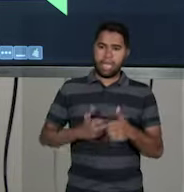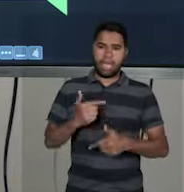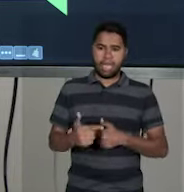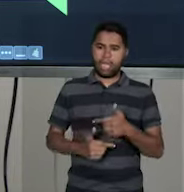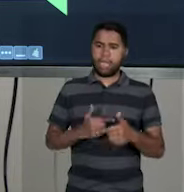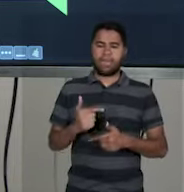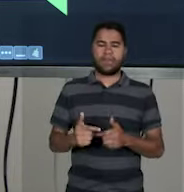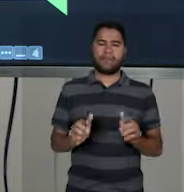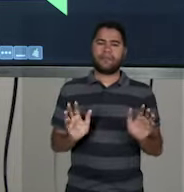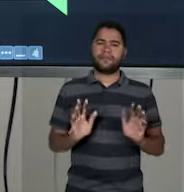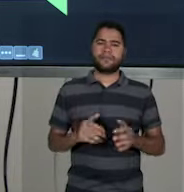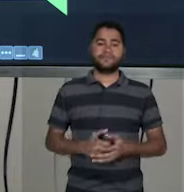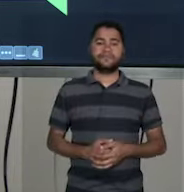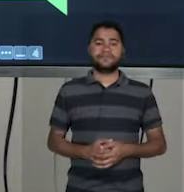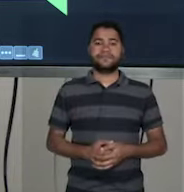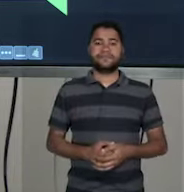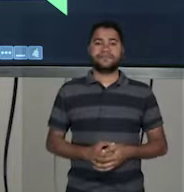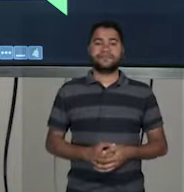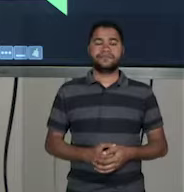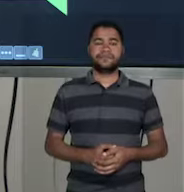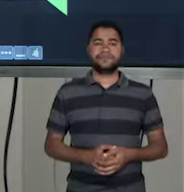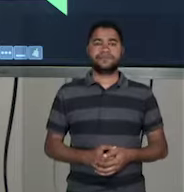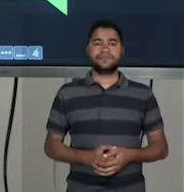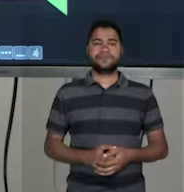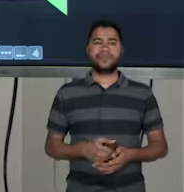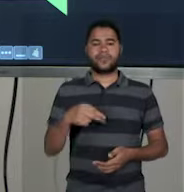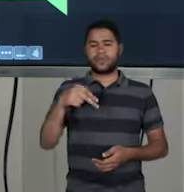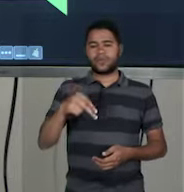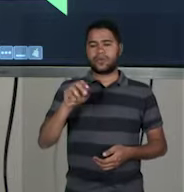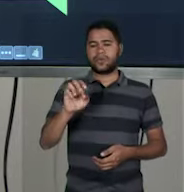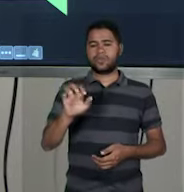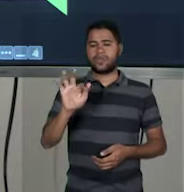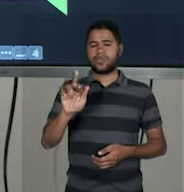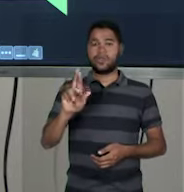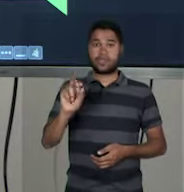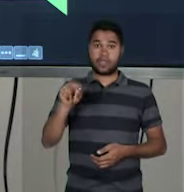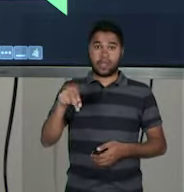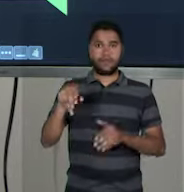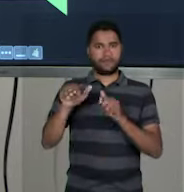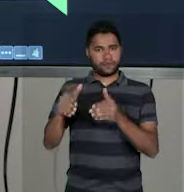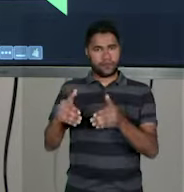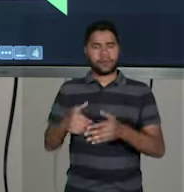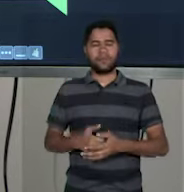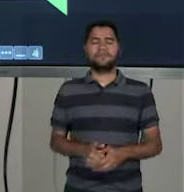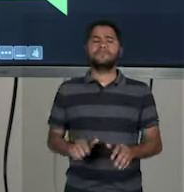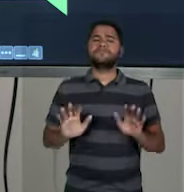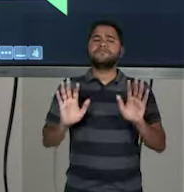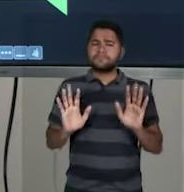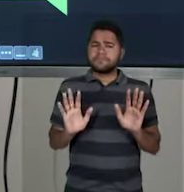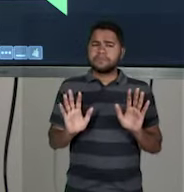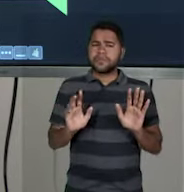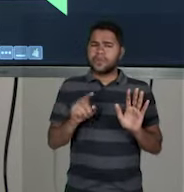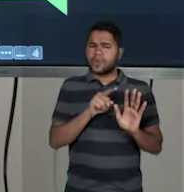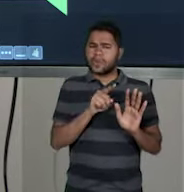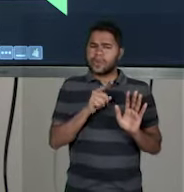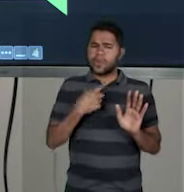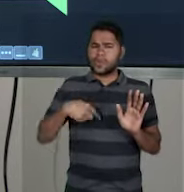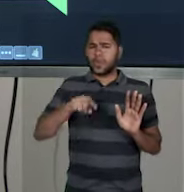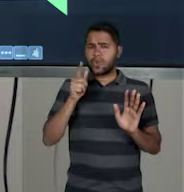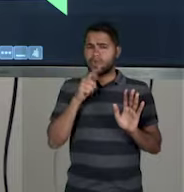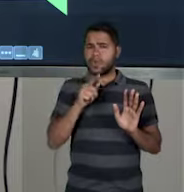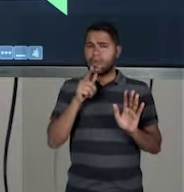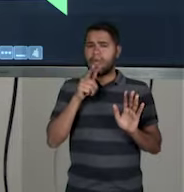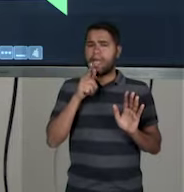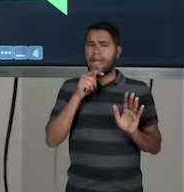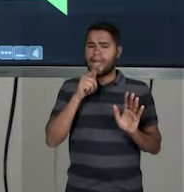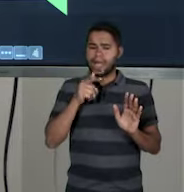de glomérulo, né? O néfron, mais precisamente. Mas e aí? Eu consigo ficar armazenando